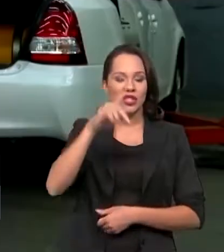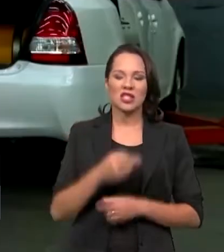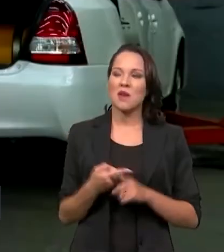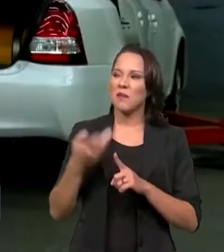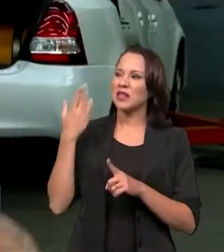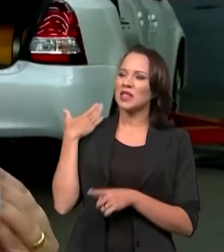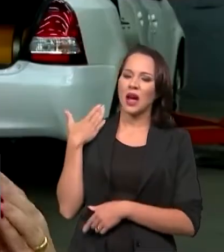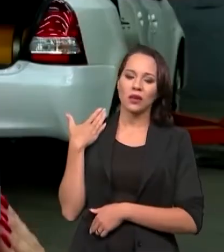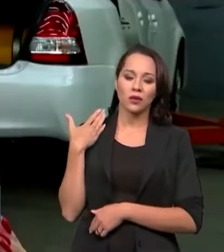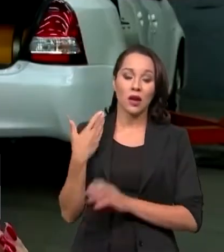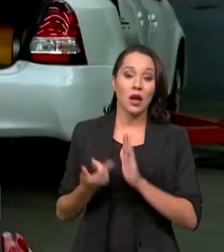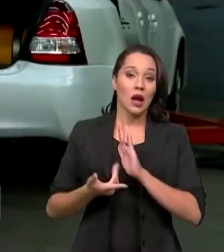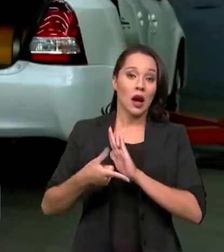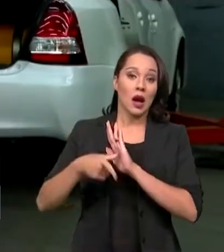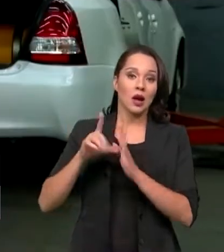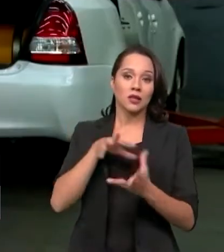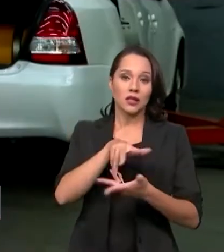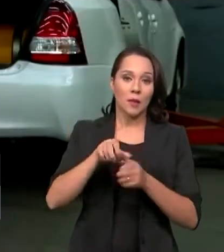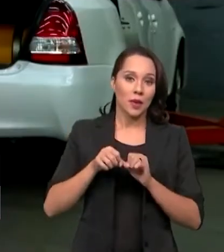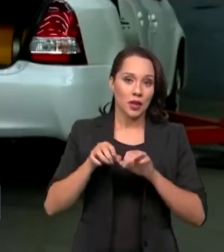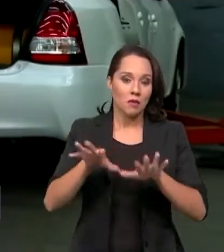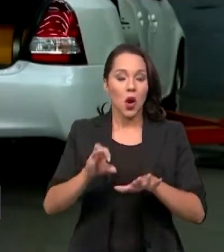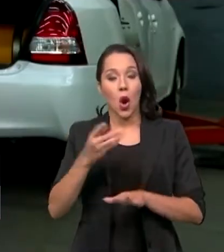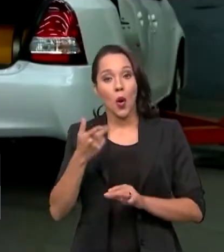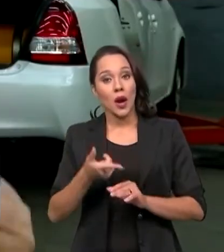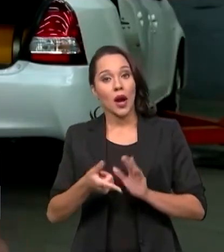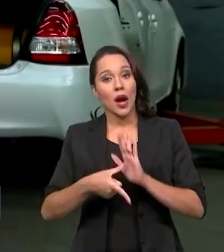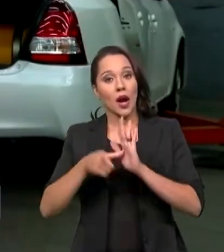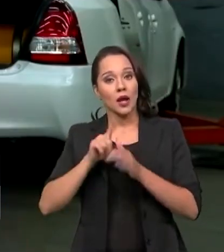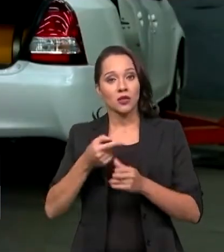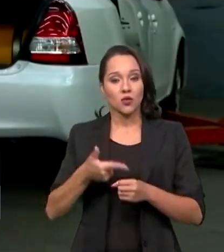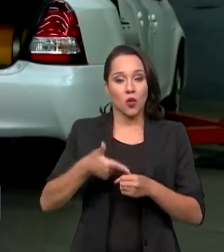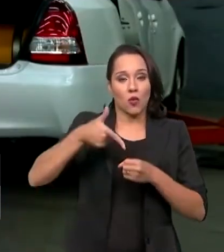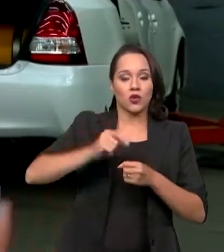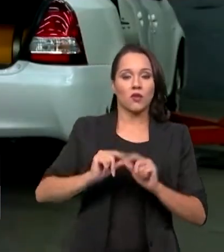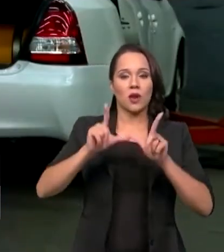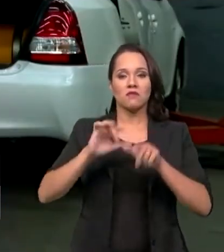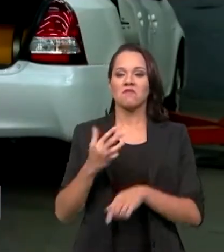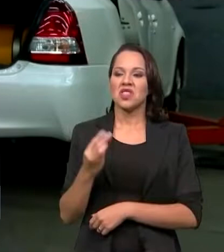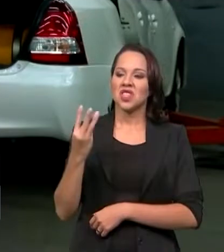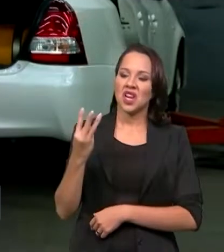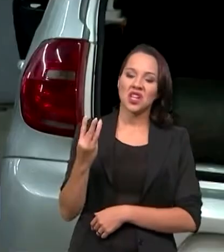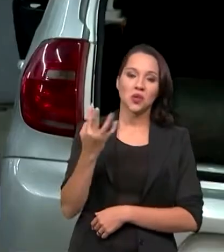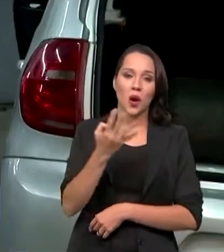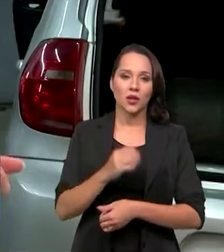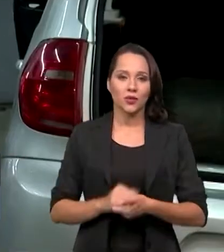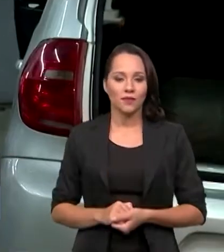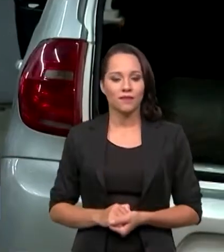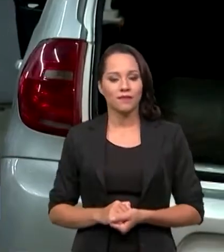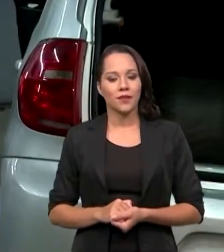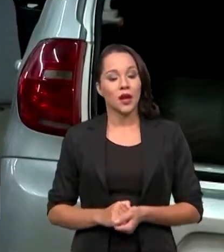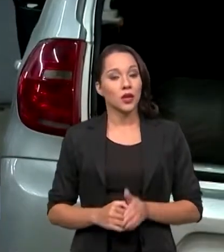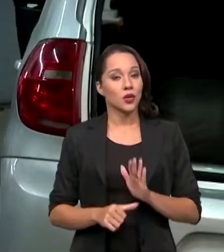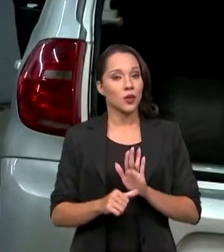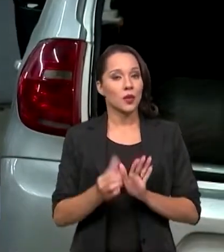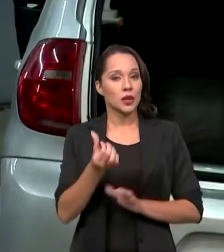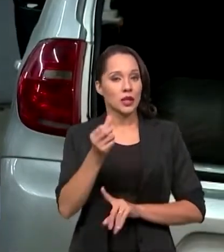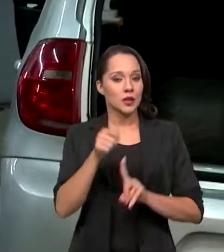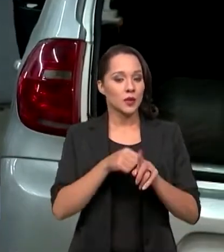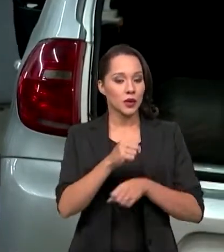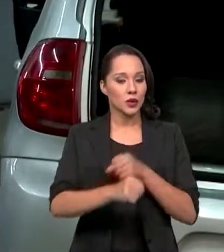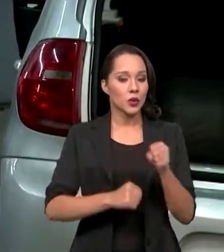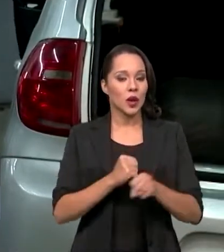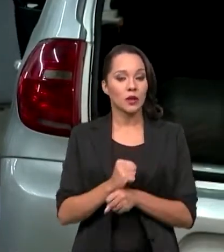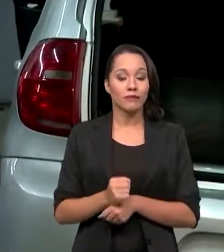Antes da pandemia, né, antes do aumento do combustível, nós instalávamos uma média de 3, 4. No primeiro semestre deste ano,